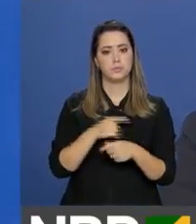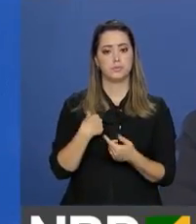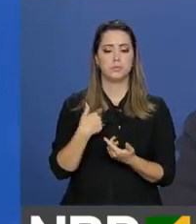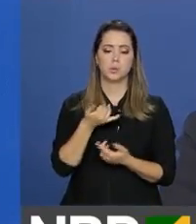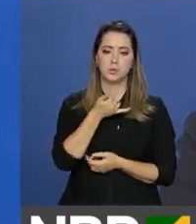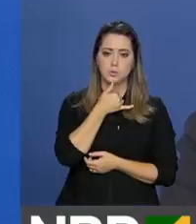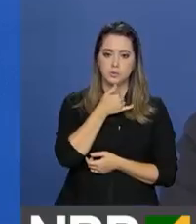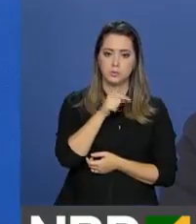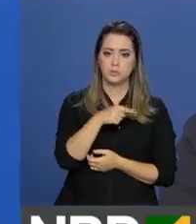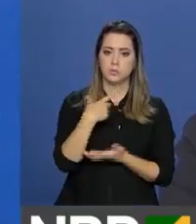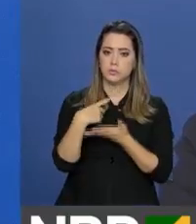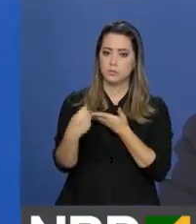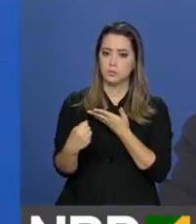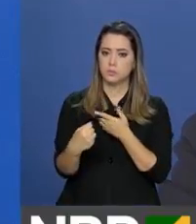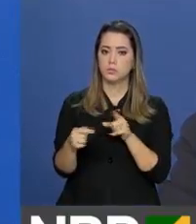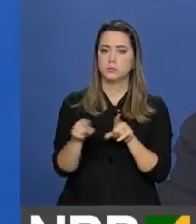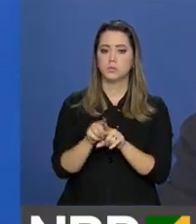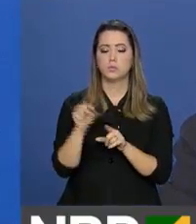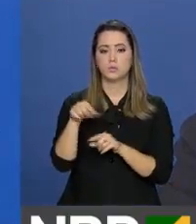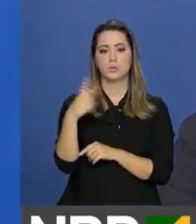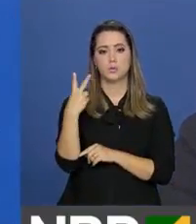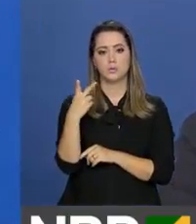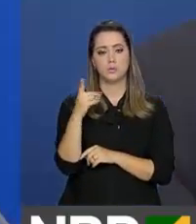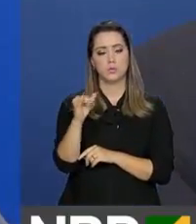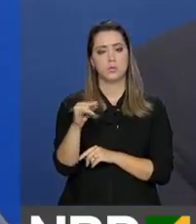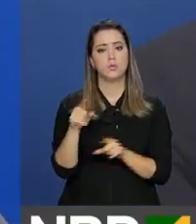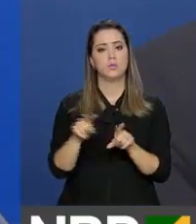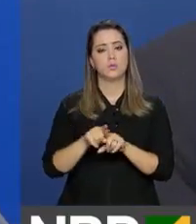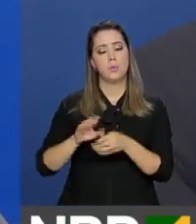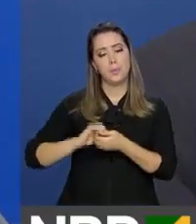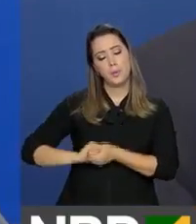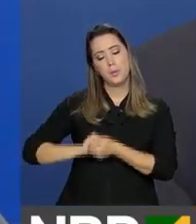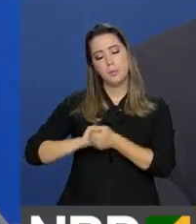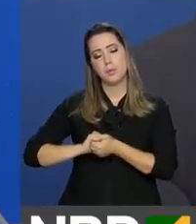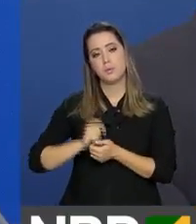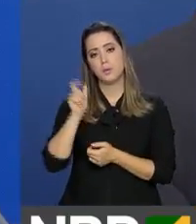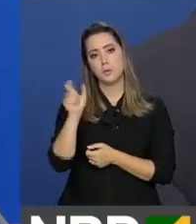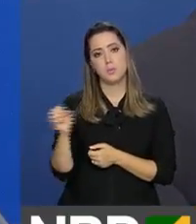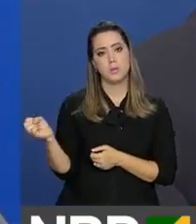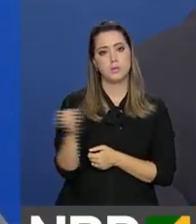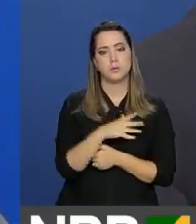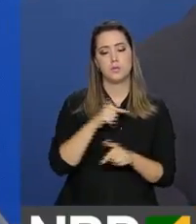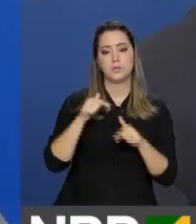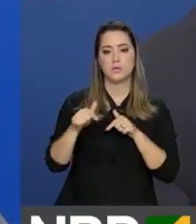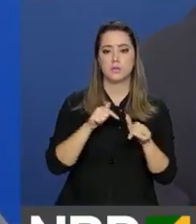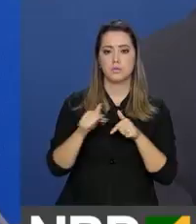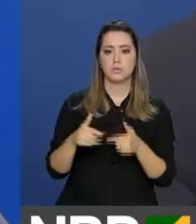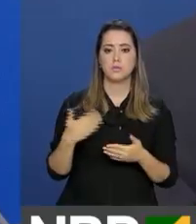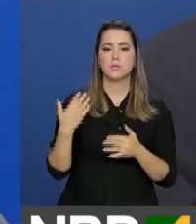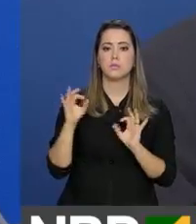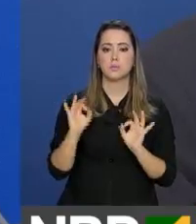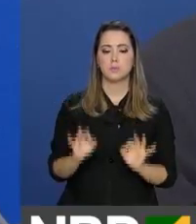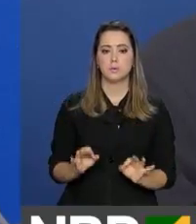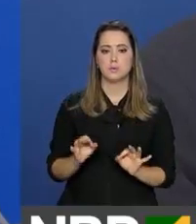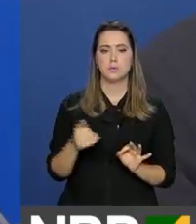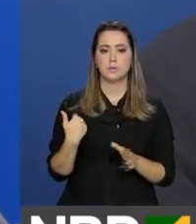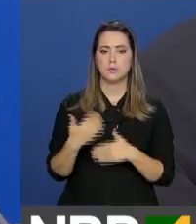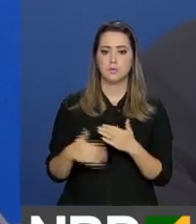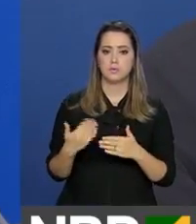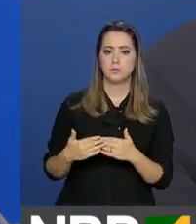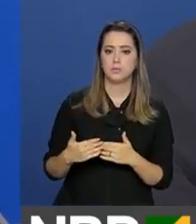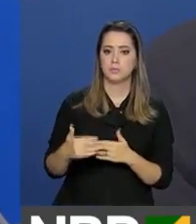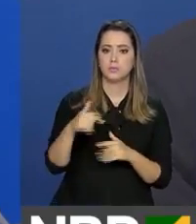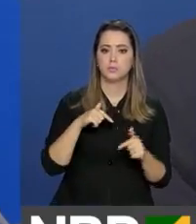lamento a sua saída daqui a dois dias, também o cumprimento pelas novas missões que certa e seguramente vai